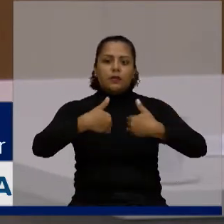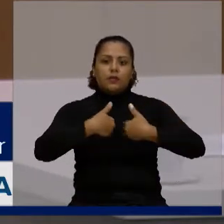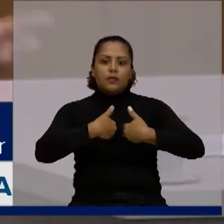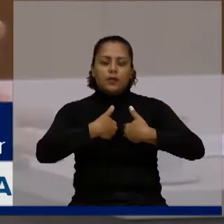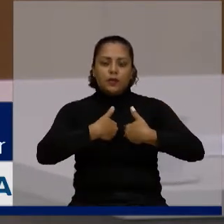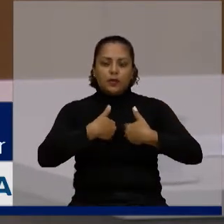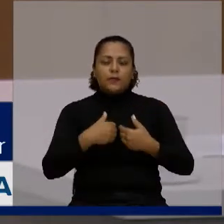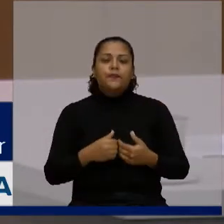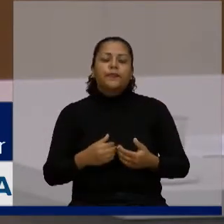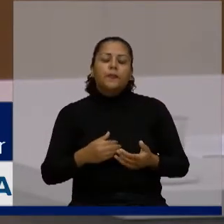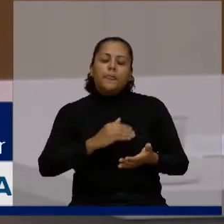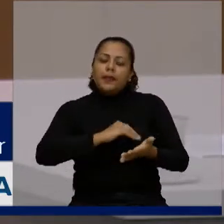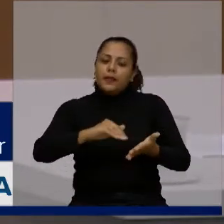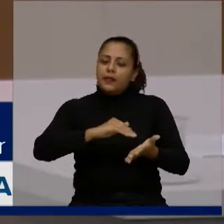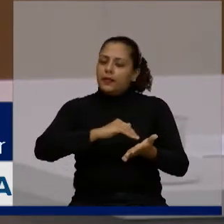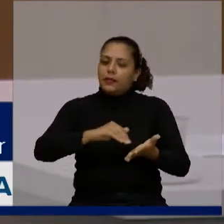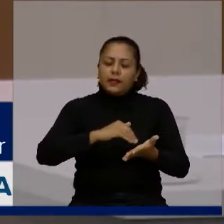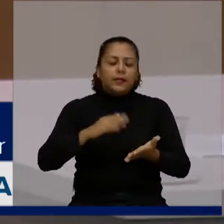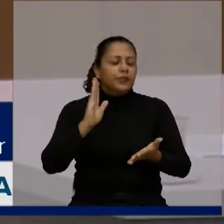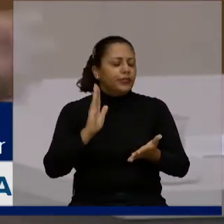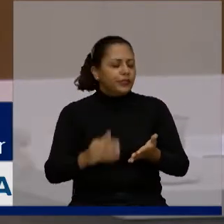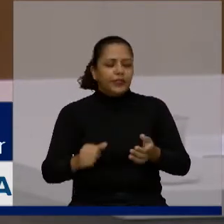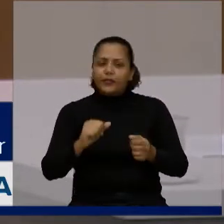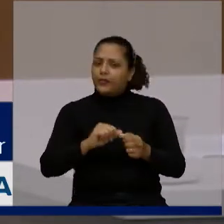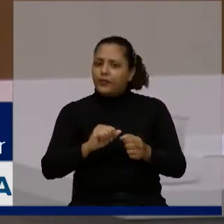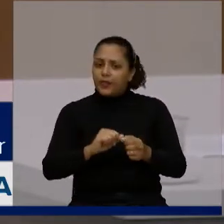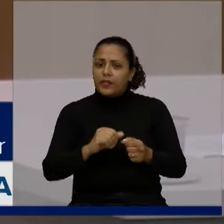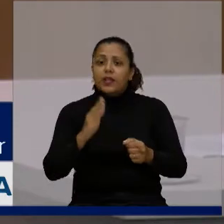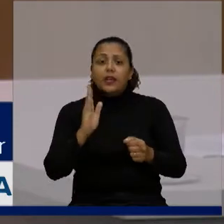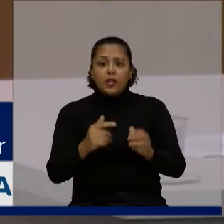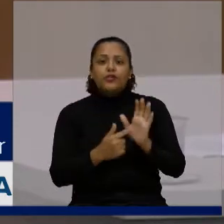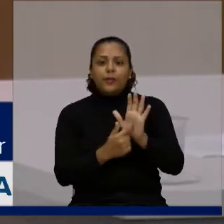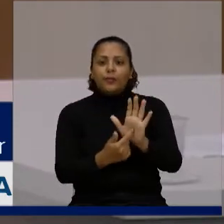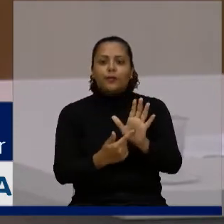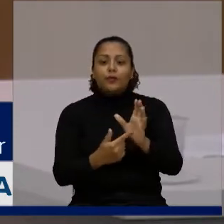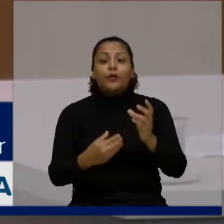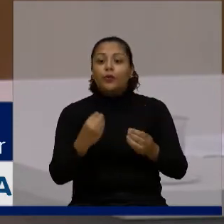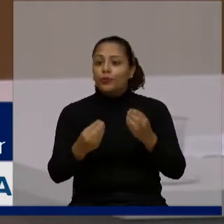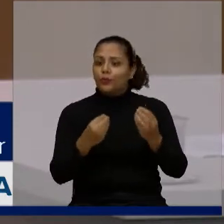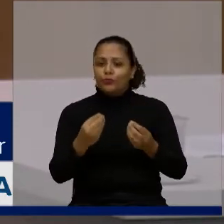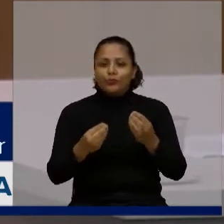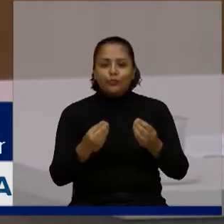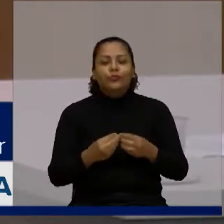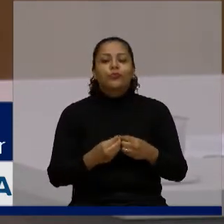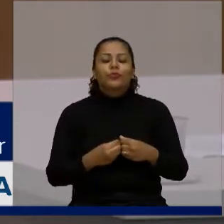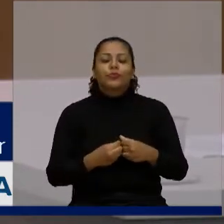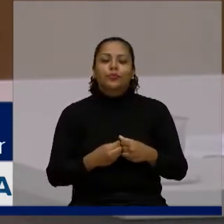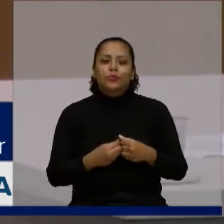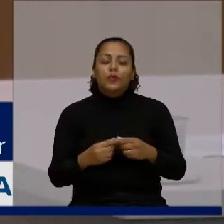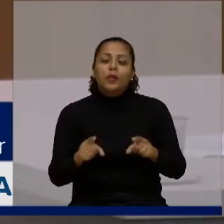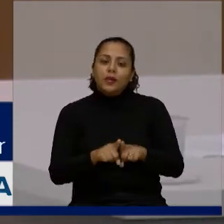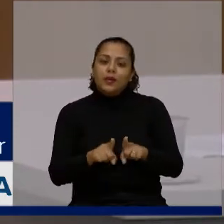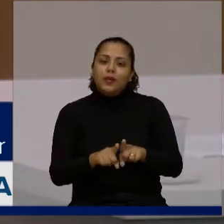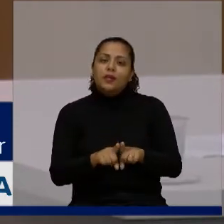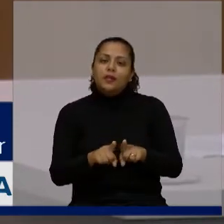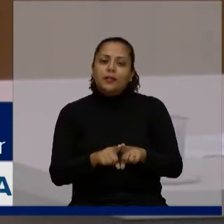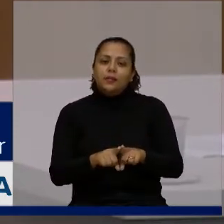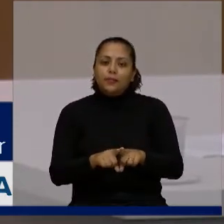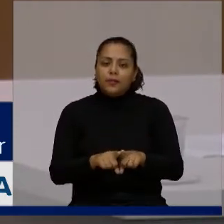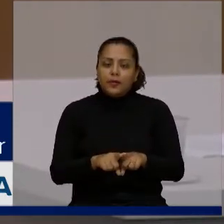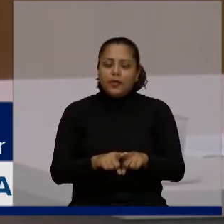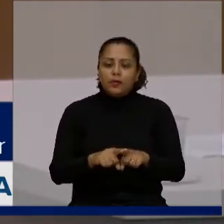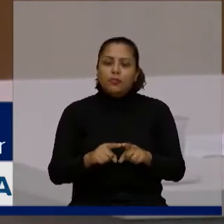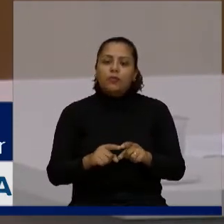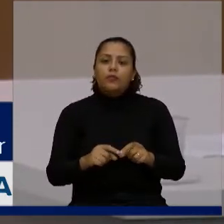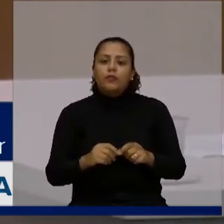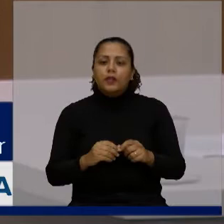já elaborou a carteirinha, já apresentou aqui a carteirinha e as outras ações, como o informativo